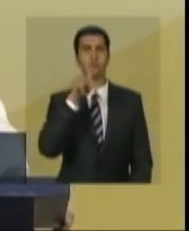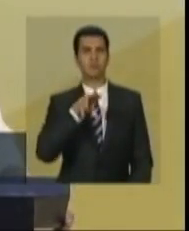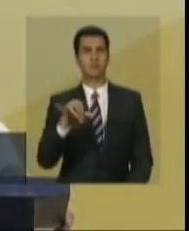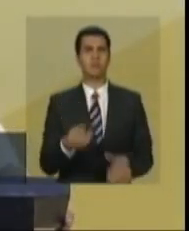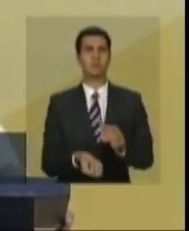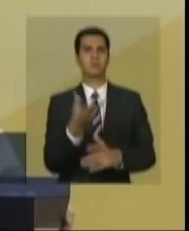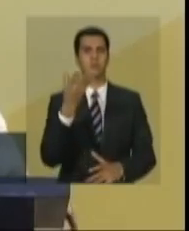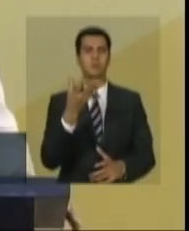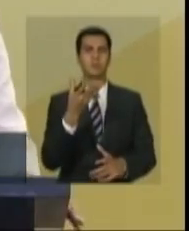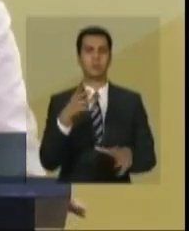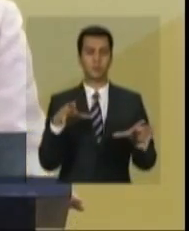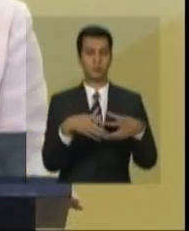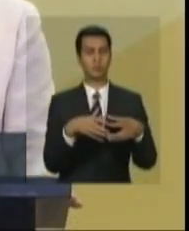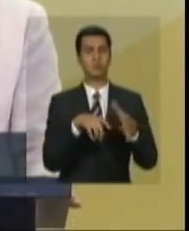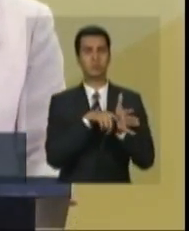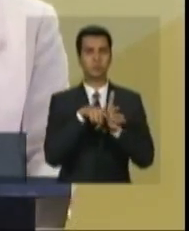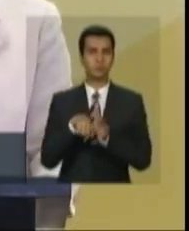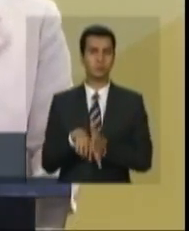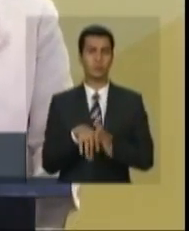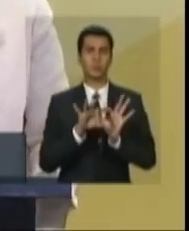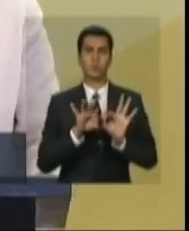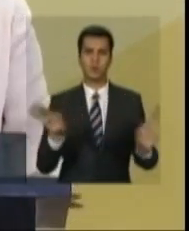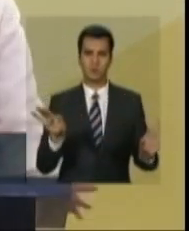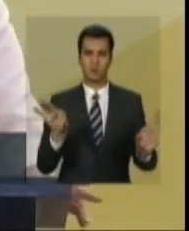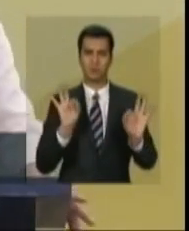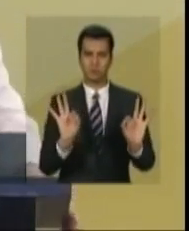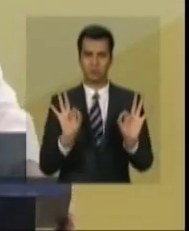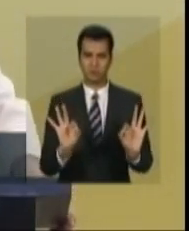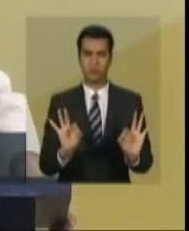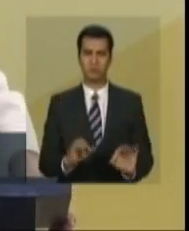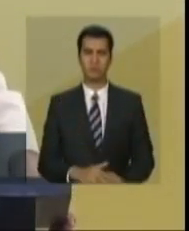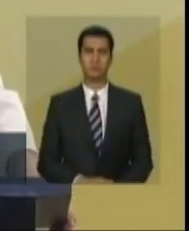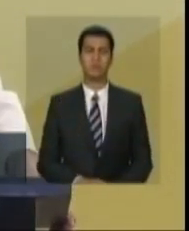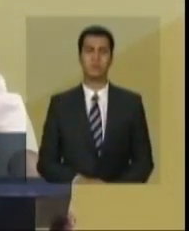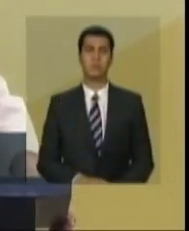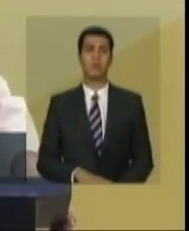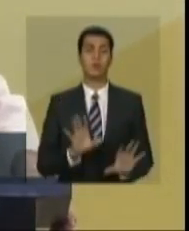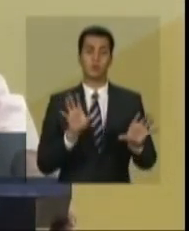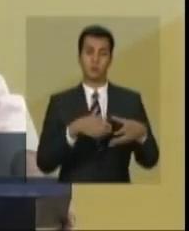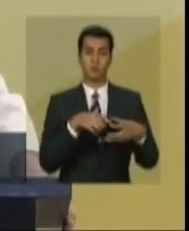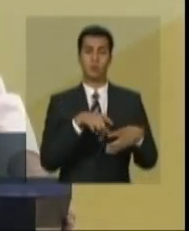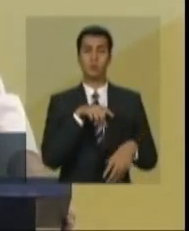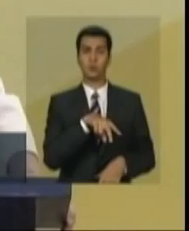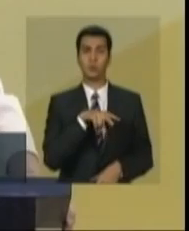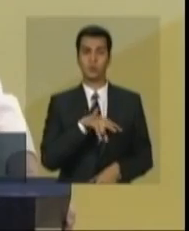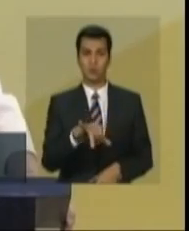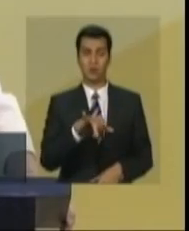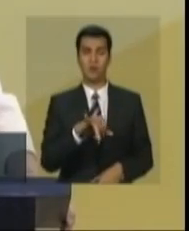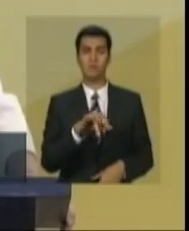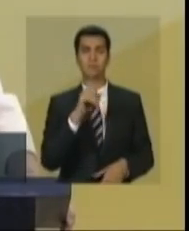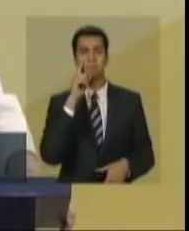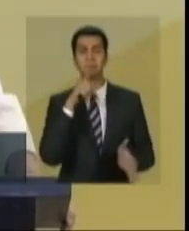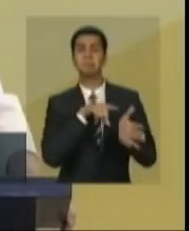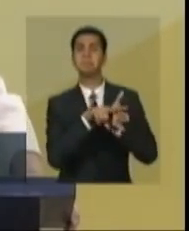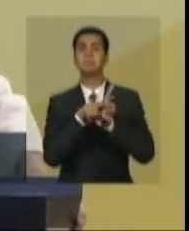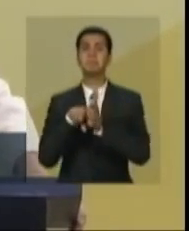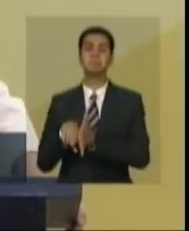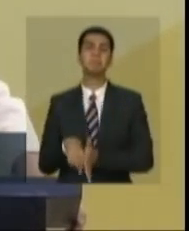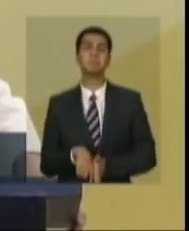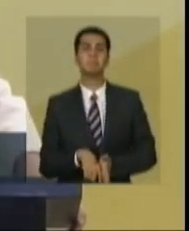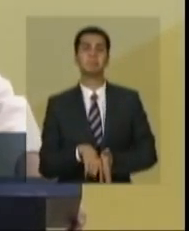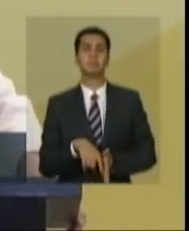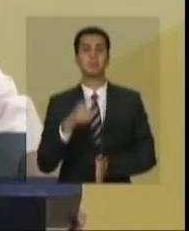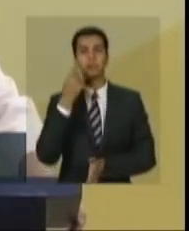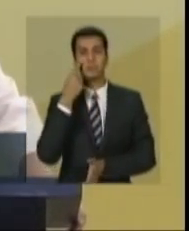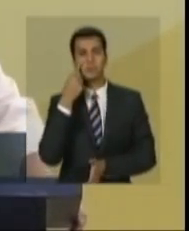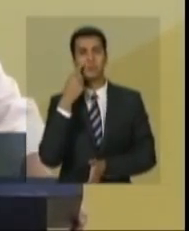funções, eles vão realizar também auditorias permanentes nos setores de atendimento,